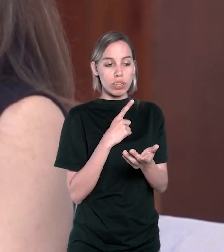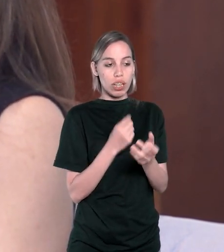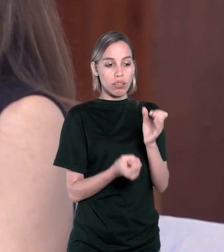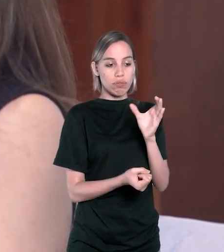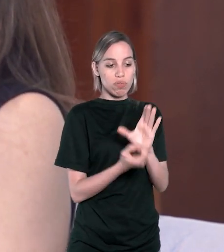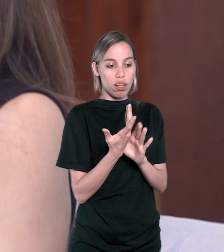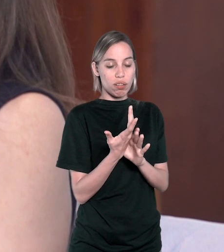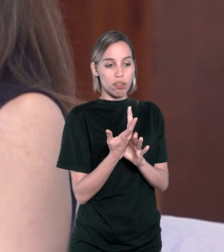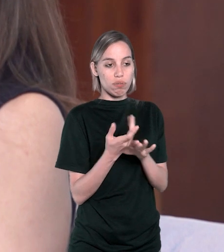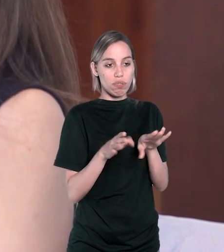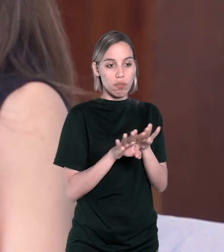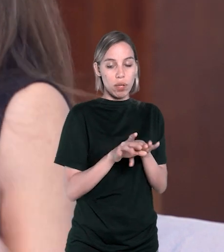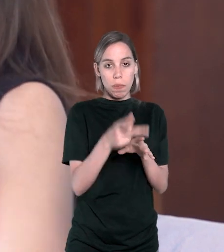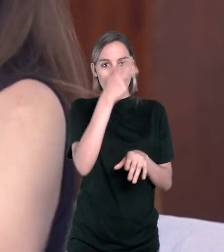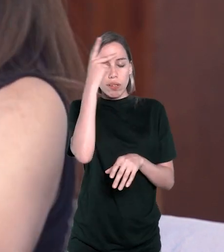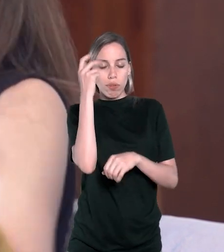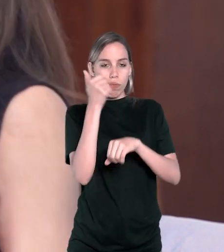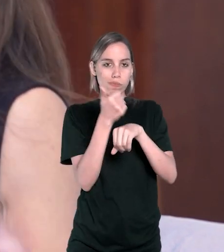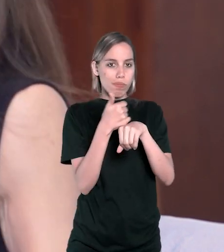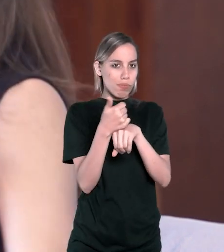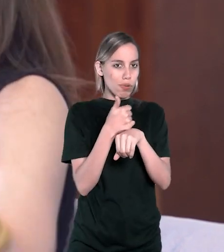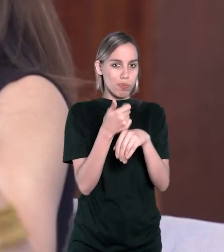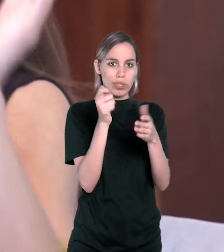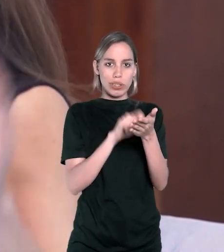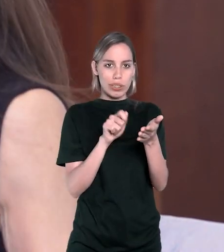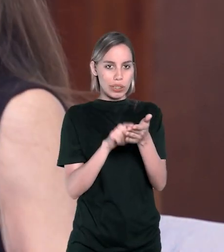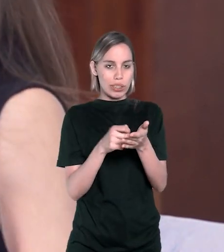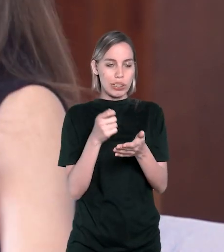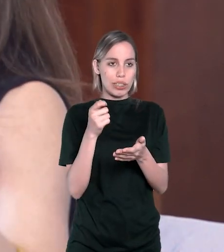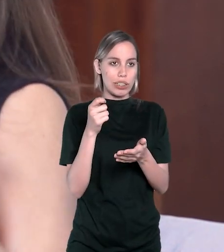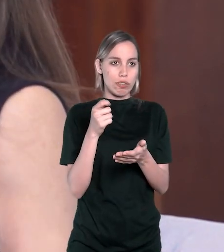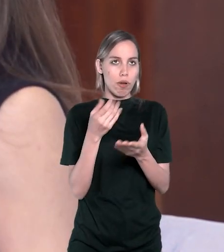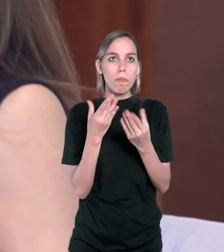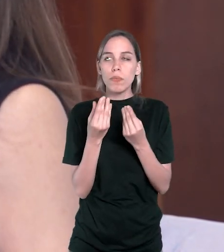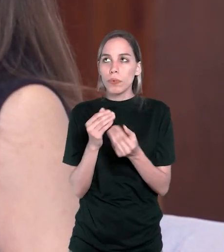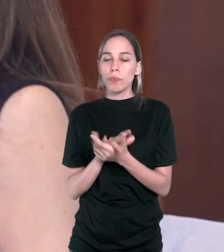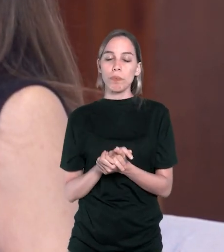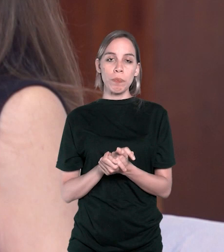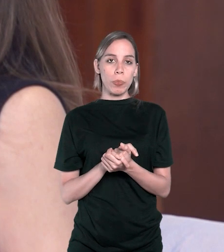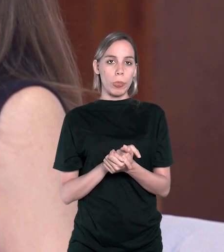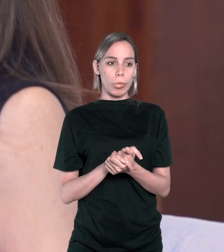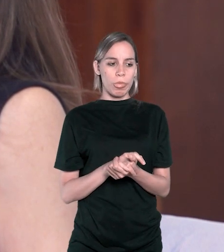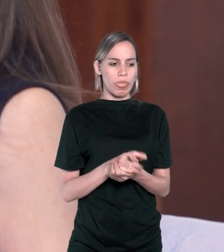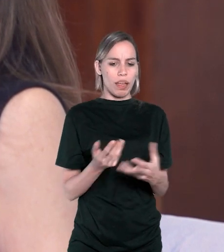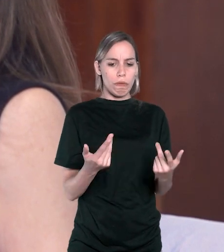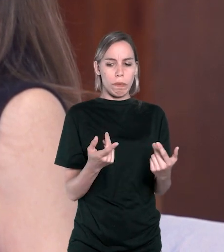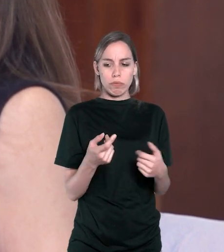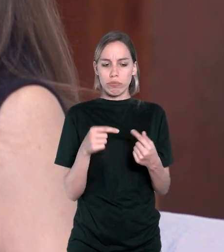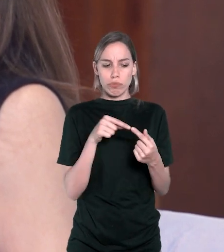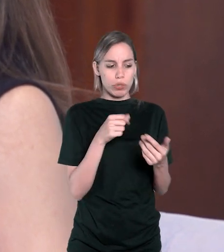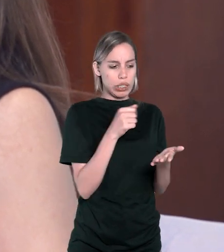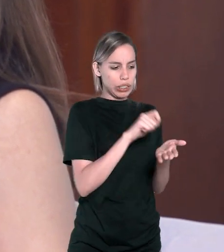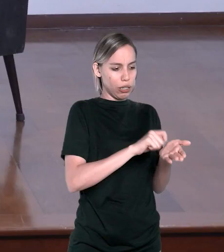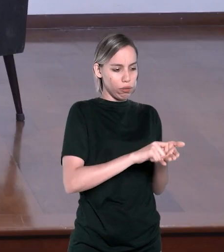escritores muito mais sólida, assim, como eles formam escritores como eles formam engenheiros, como eles, sabe, como eles formam